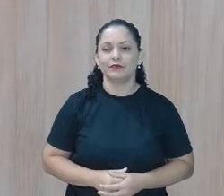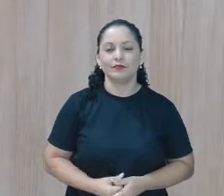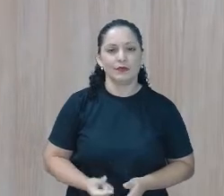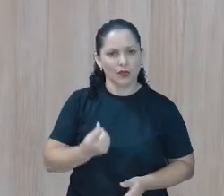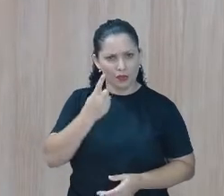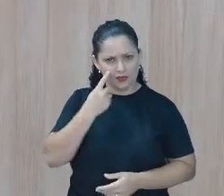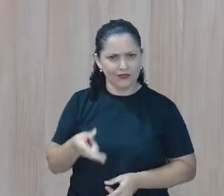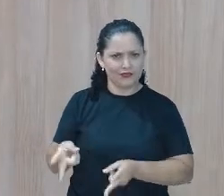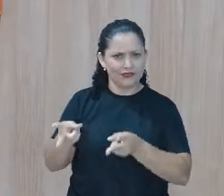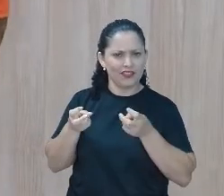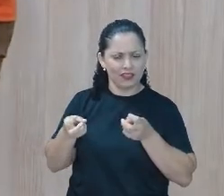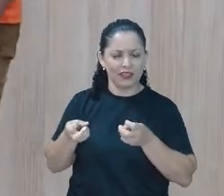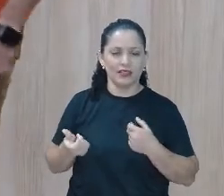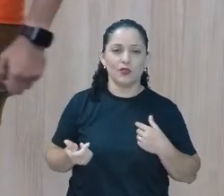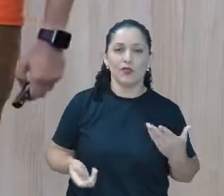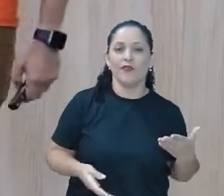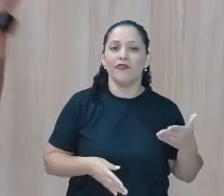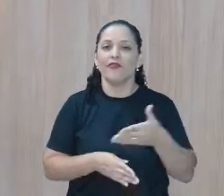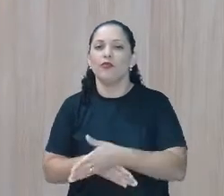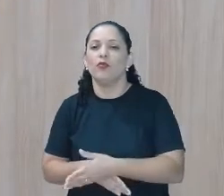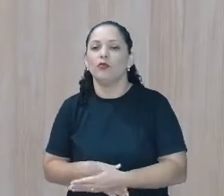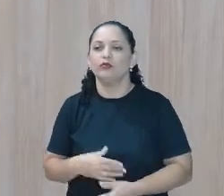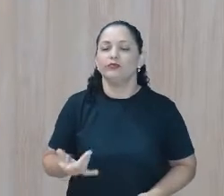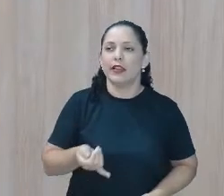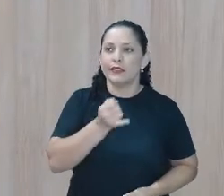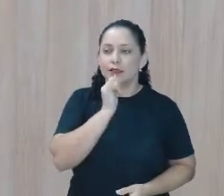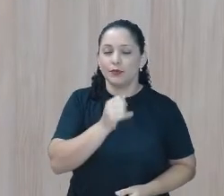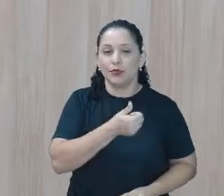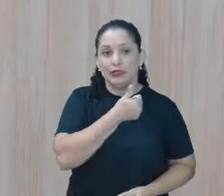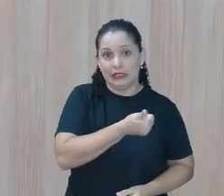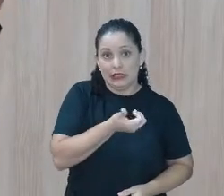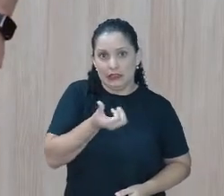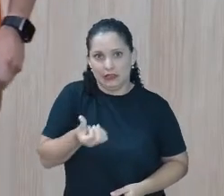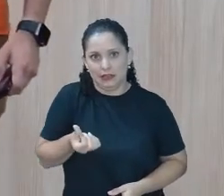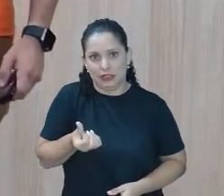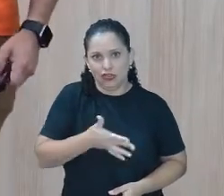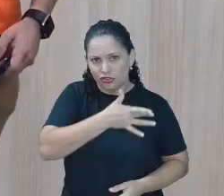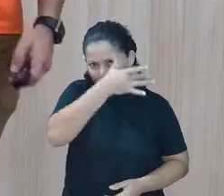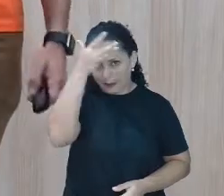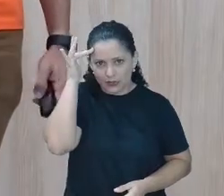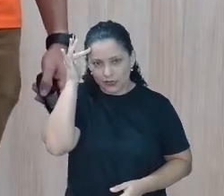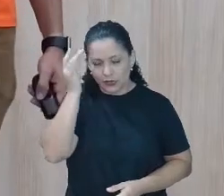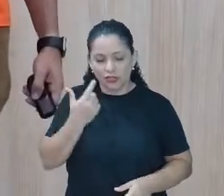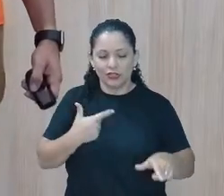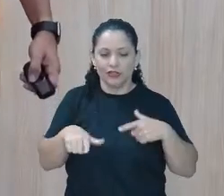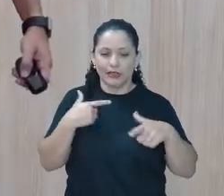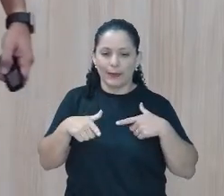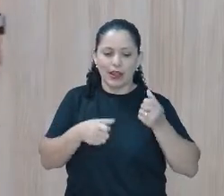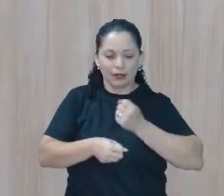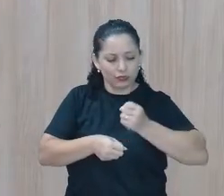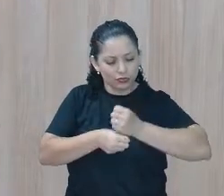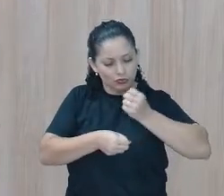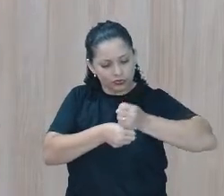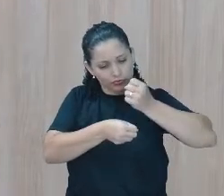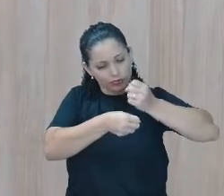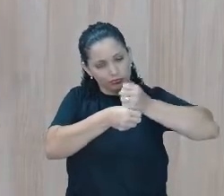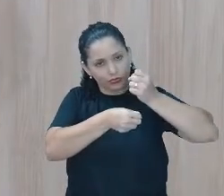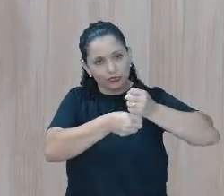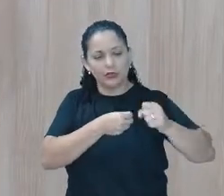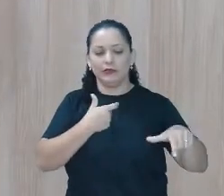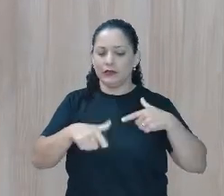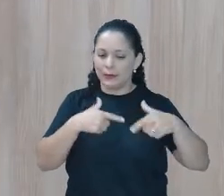pode notar que se eu precisar aí de 16 pedreiros, claro, trabalhando em conjunto, né, Dini? Todo